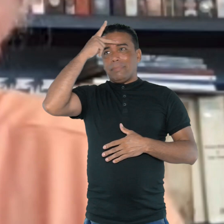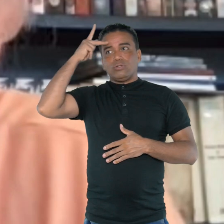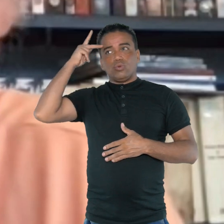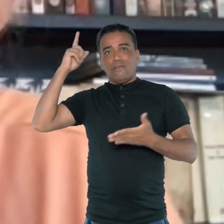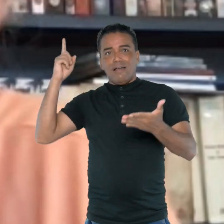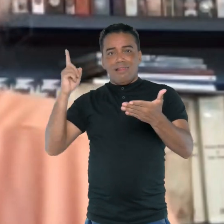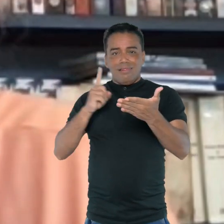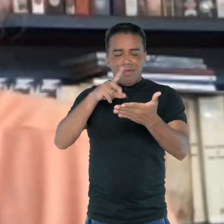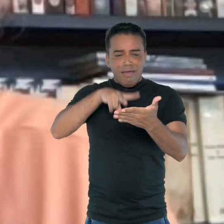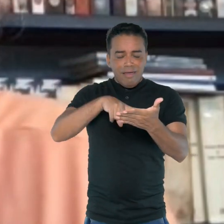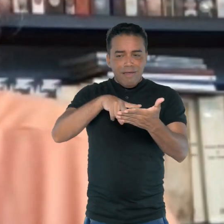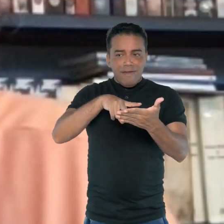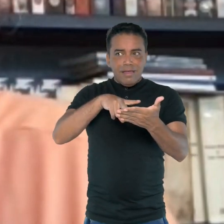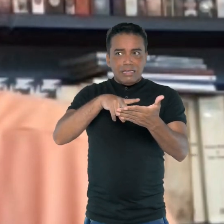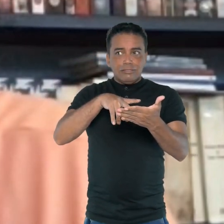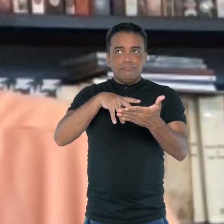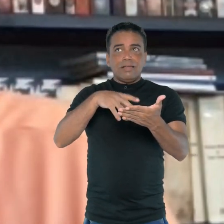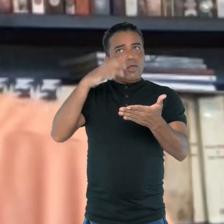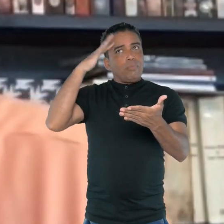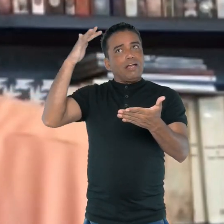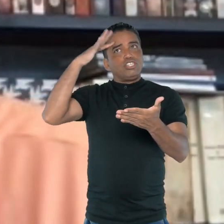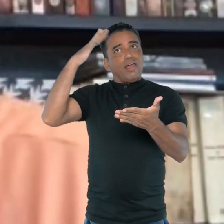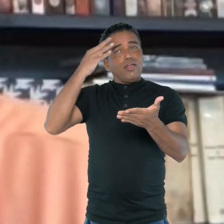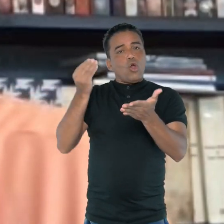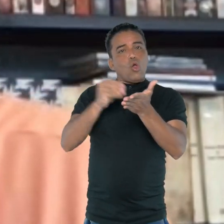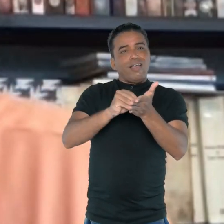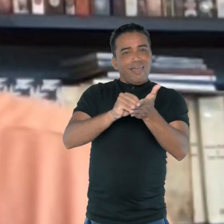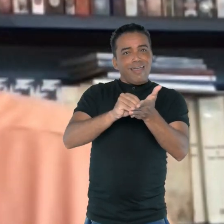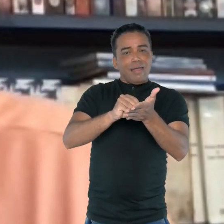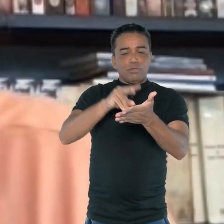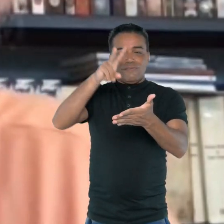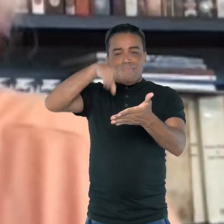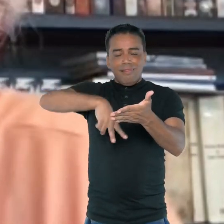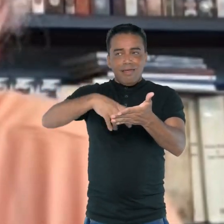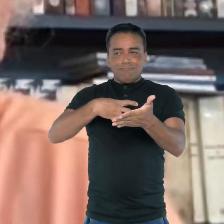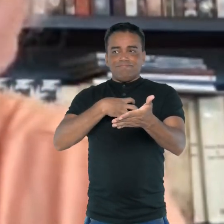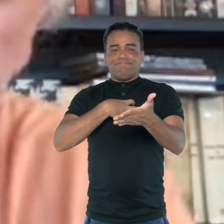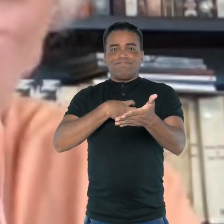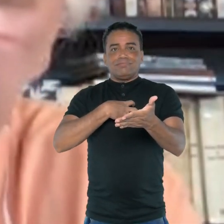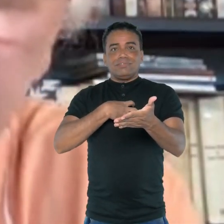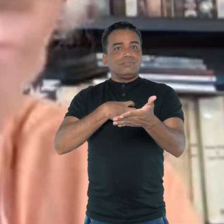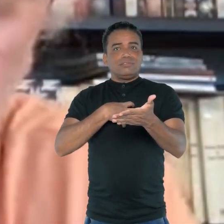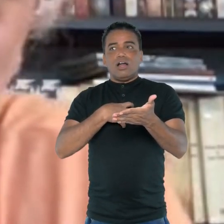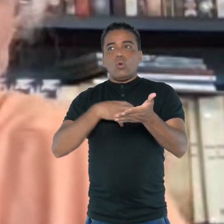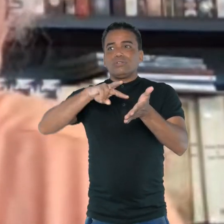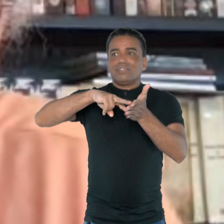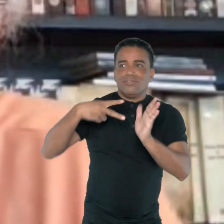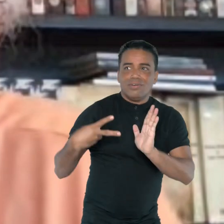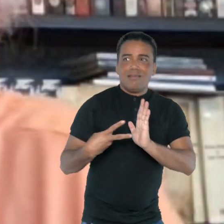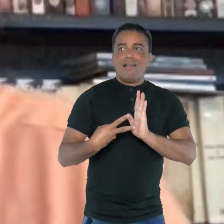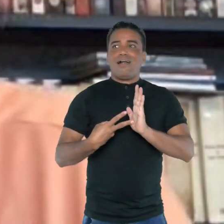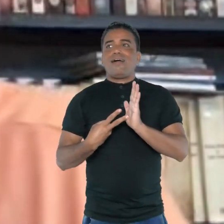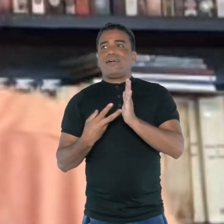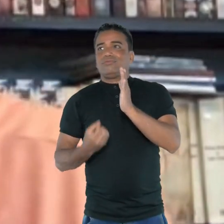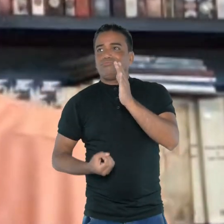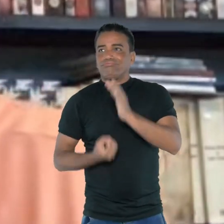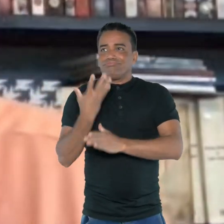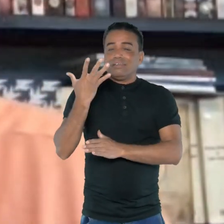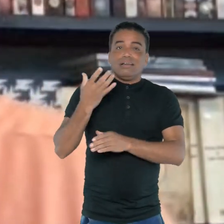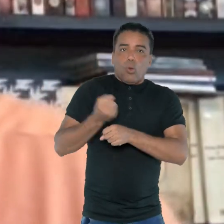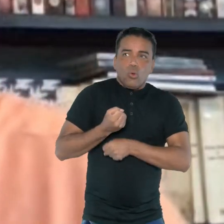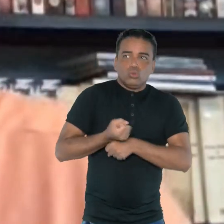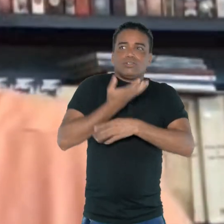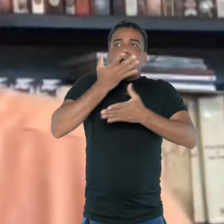decupar aquilo que eu imaginei como efeito, como construção de significado, como